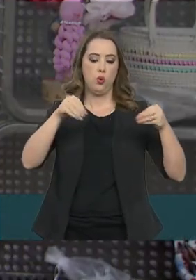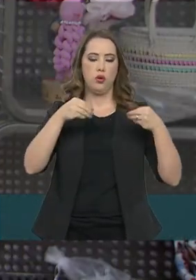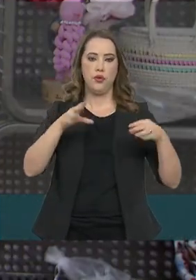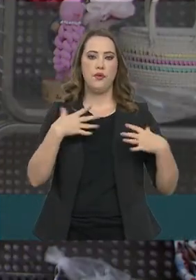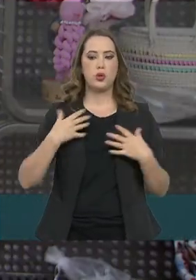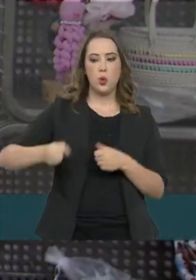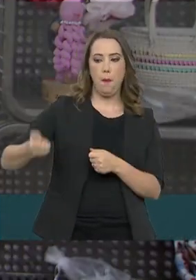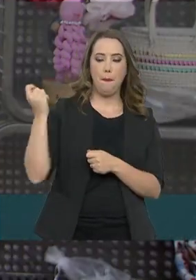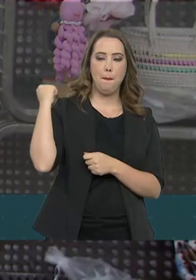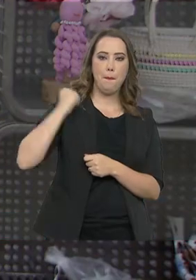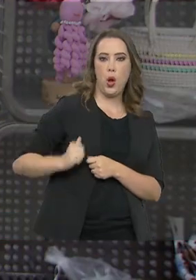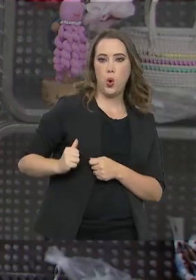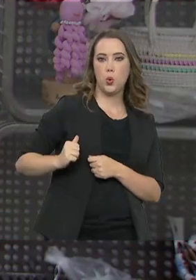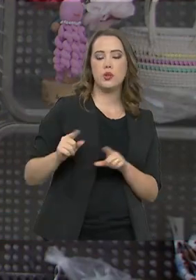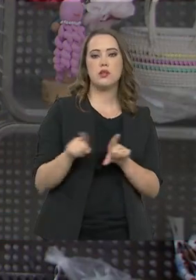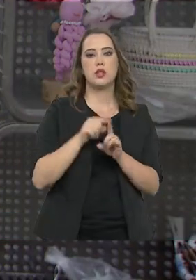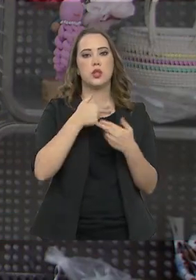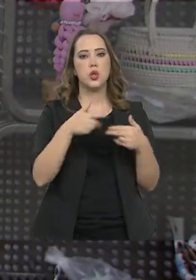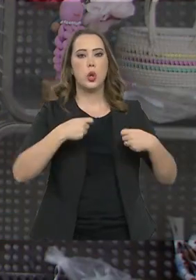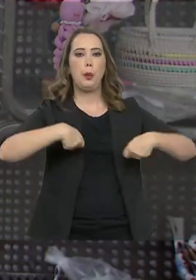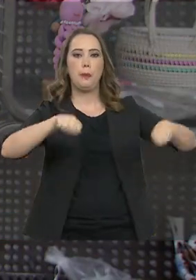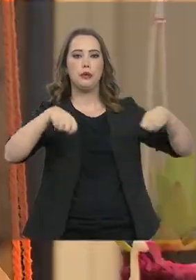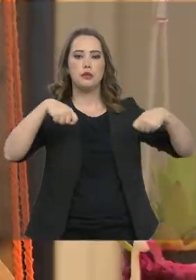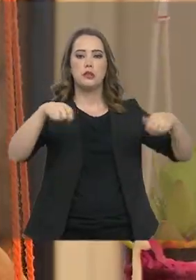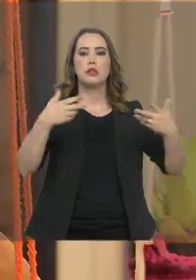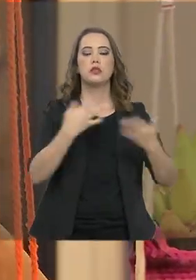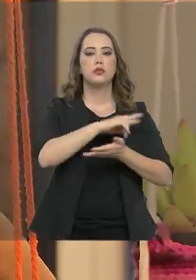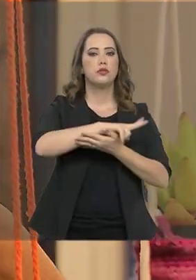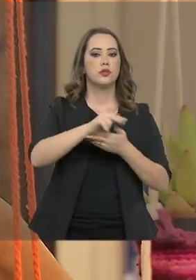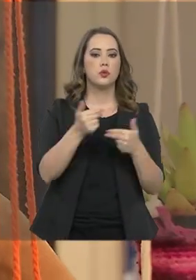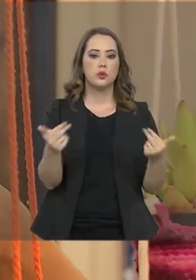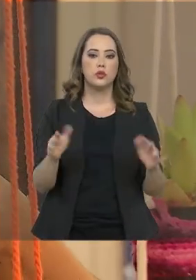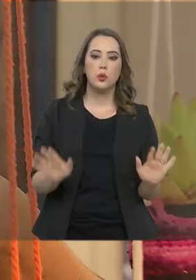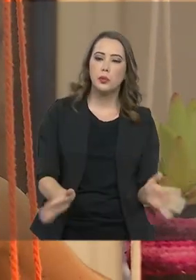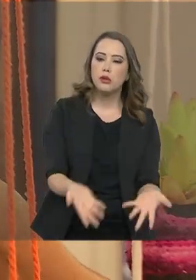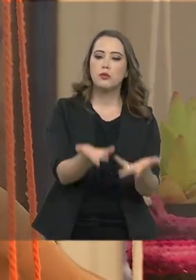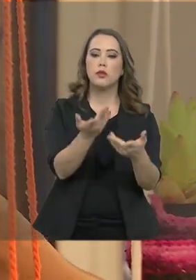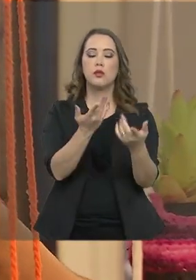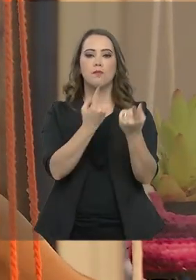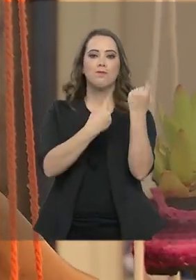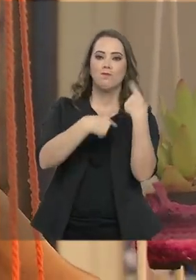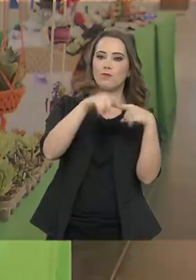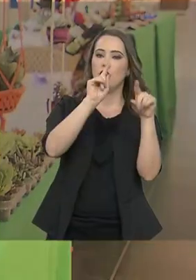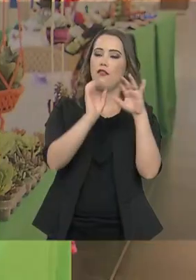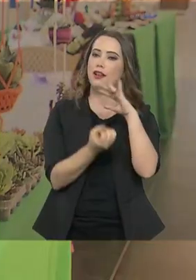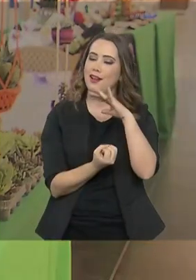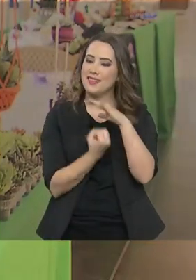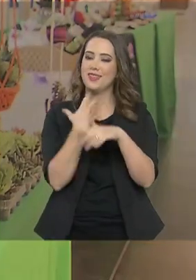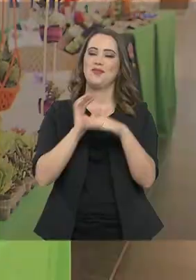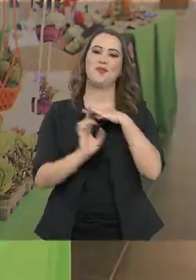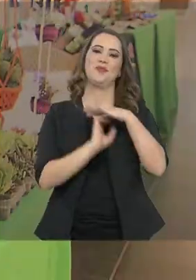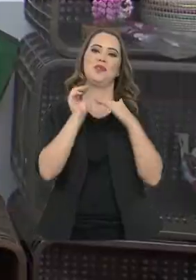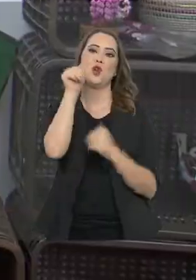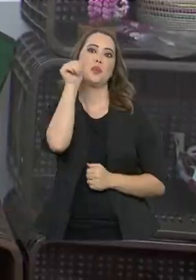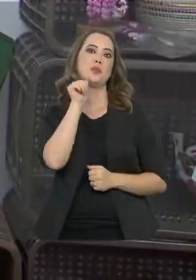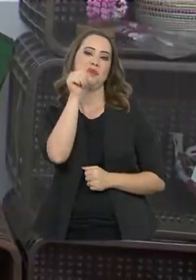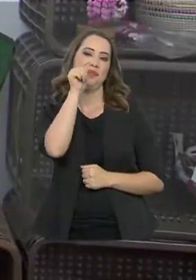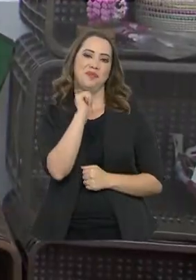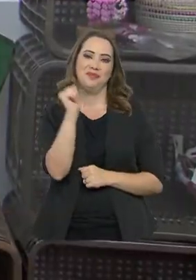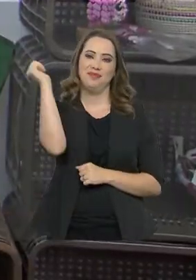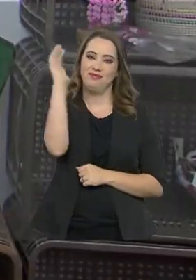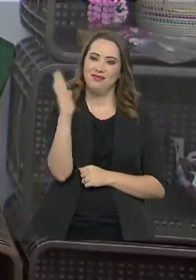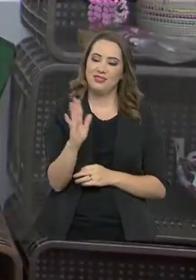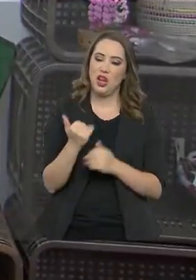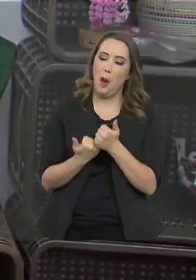bolsas, faço várias peças com retalho. E para alavancar ainda mais o empreendedorismo feminino no país e ajudar